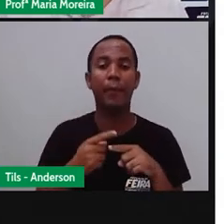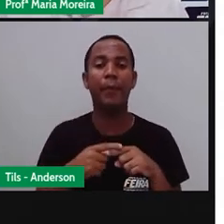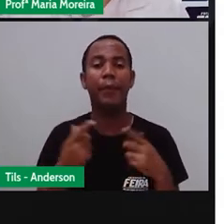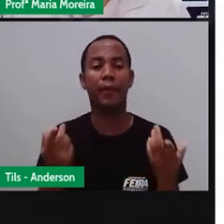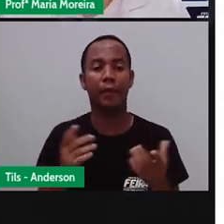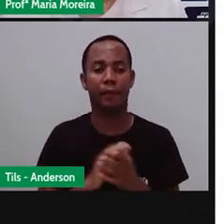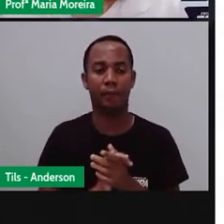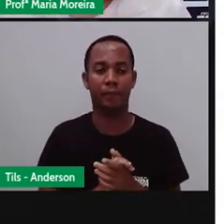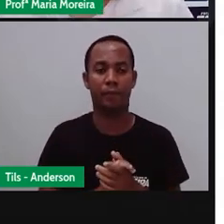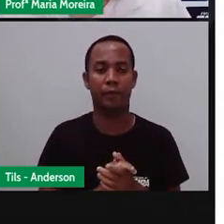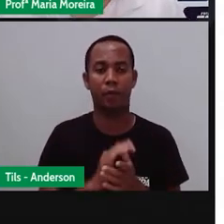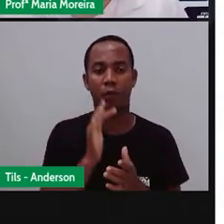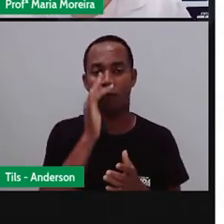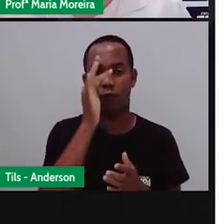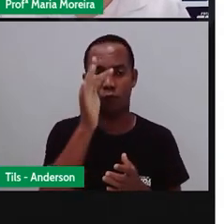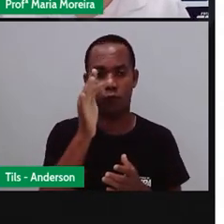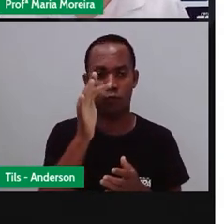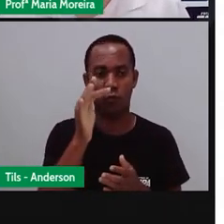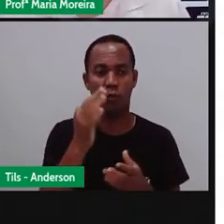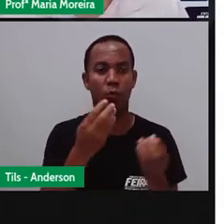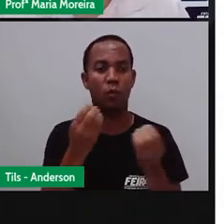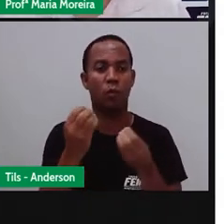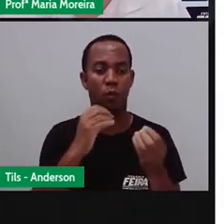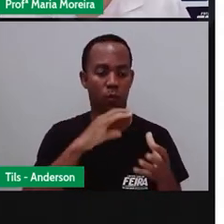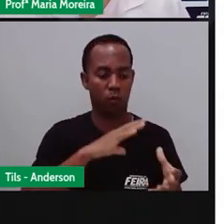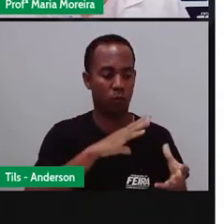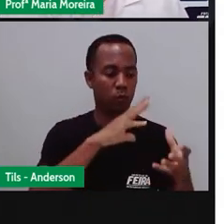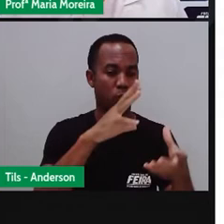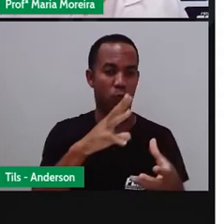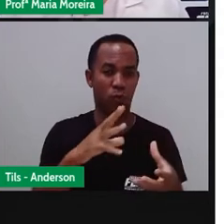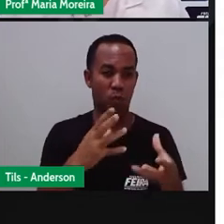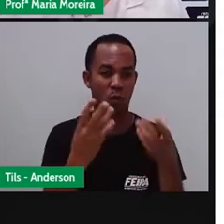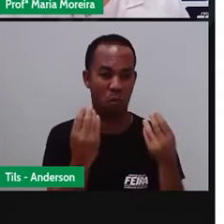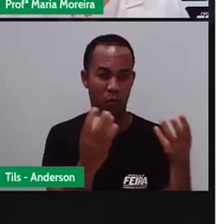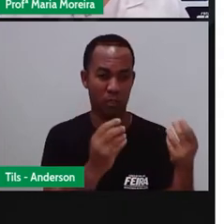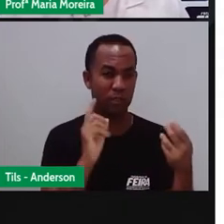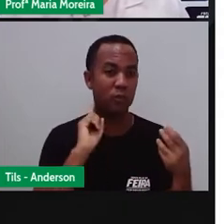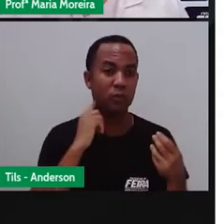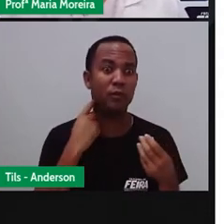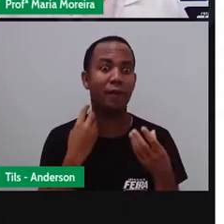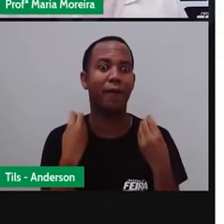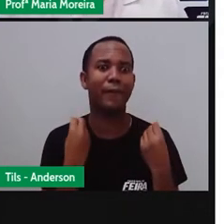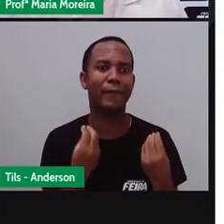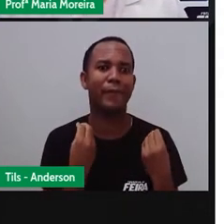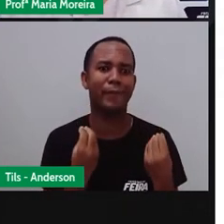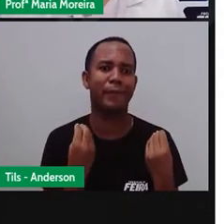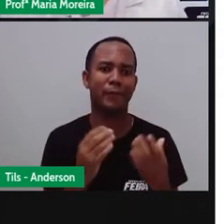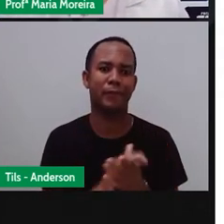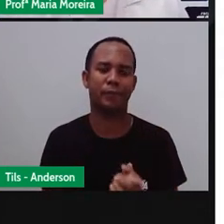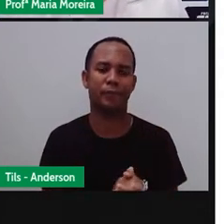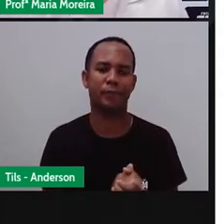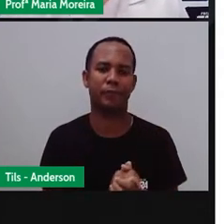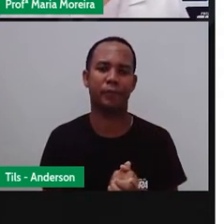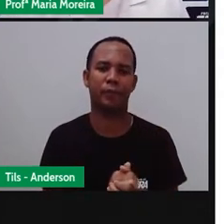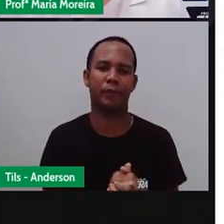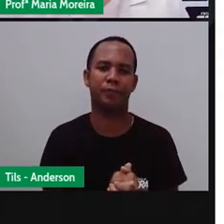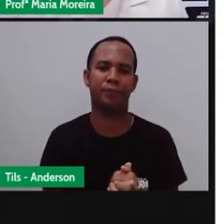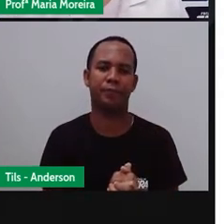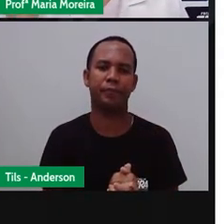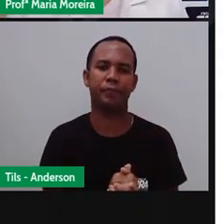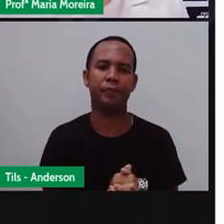um momento que o planeta Terra ele não vai suportar mais. E aí, o que iremos fazer? Não é isso? Bom,